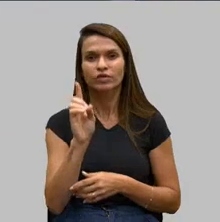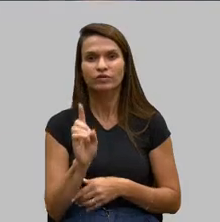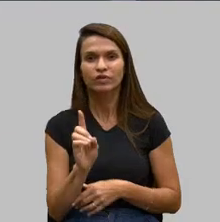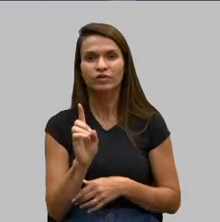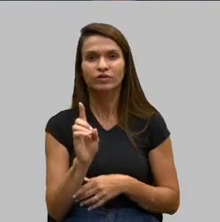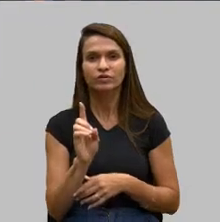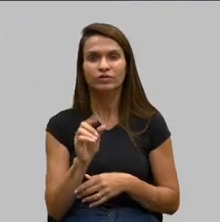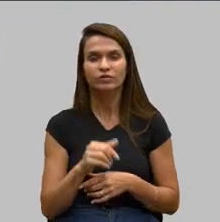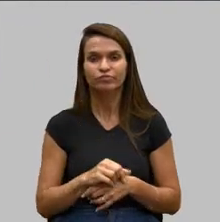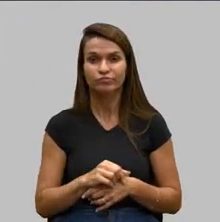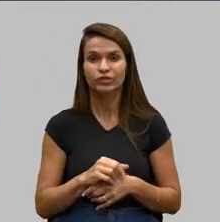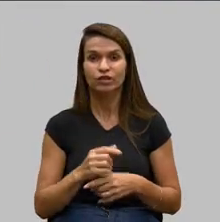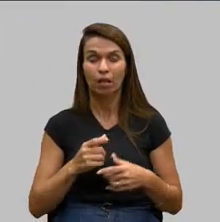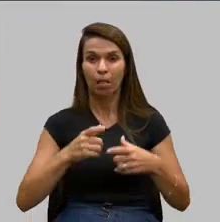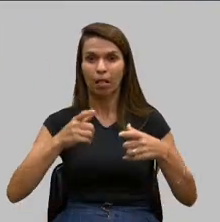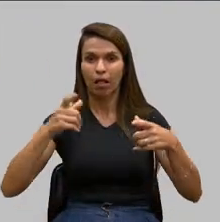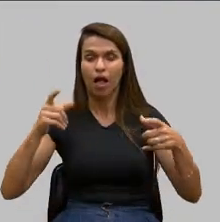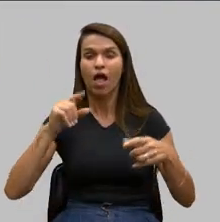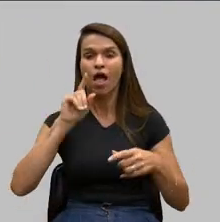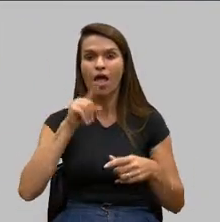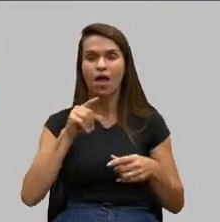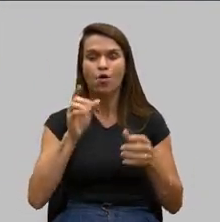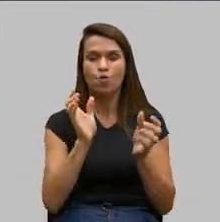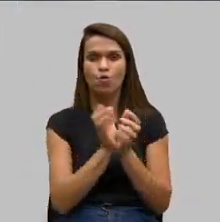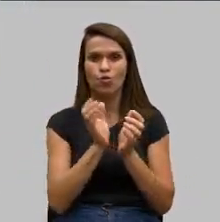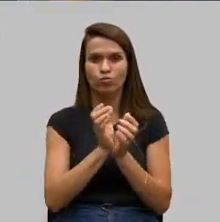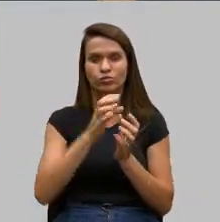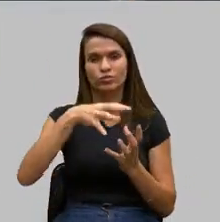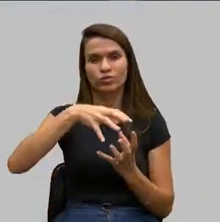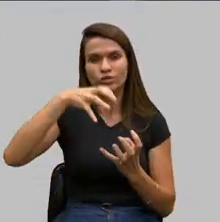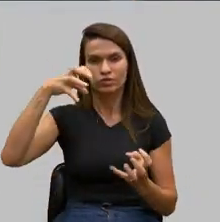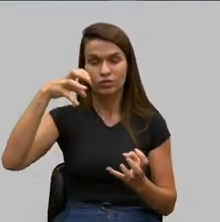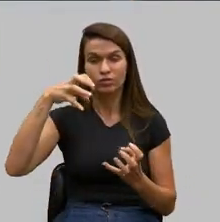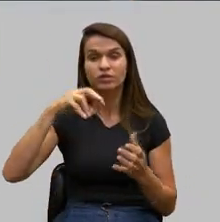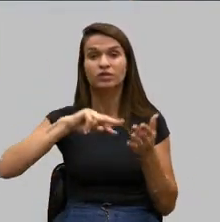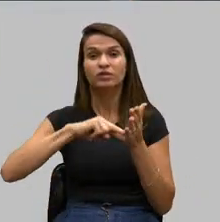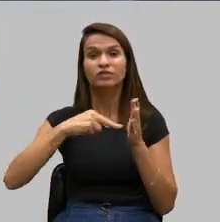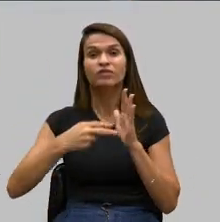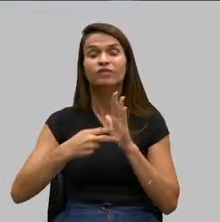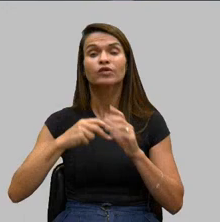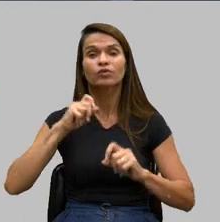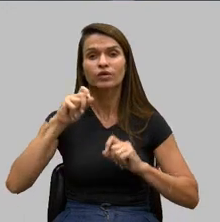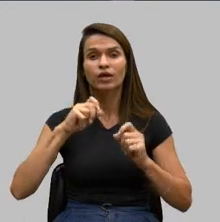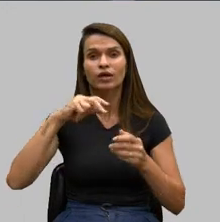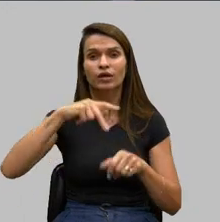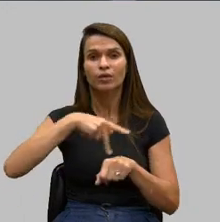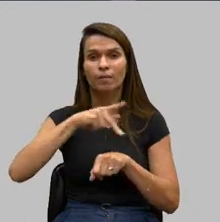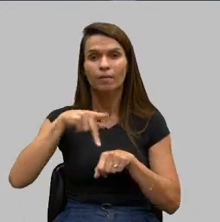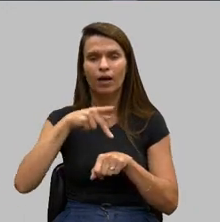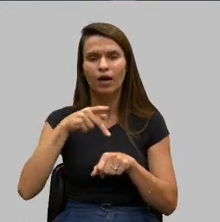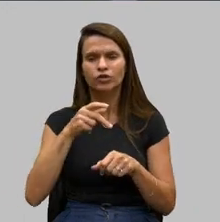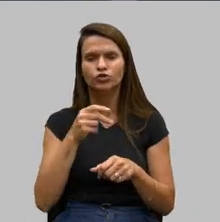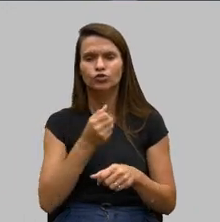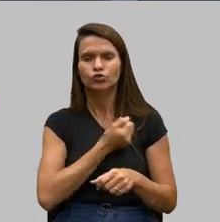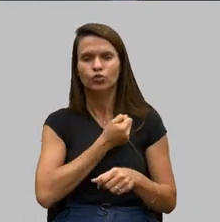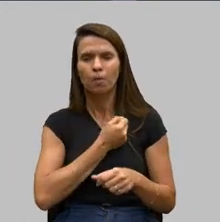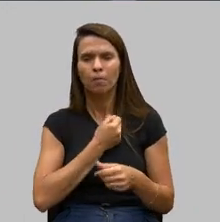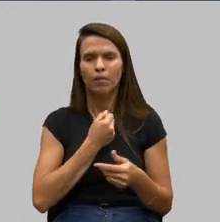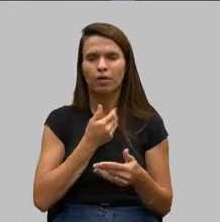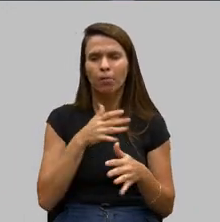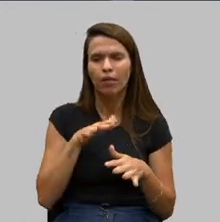envelhecimento são idosos Isso significa que no país eh em números aproximados seriam